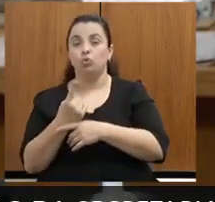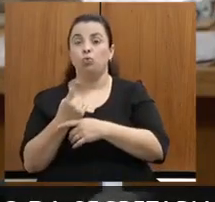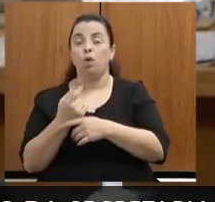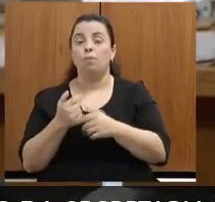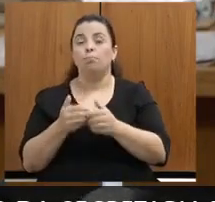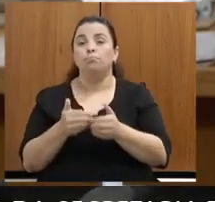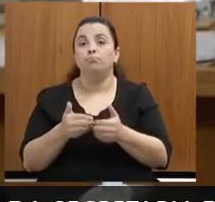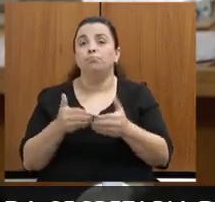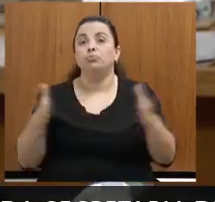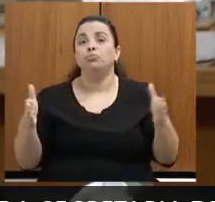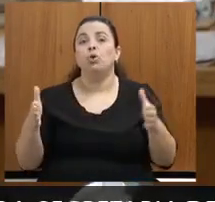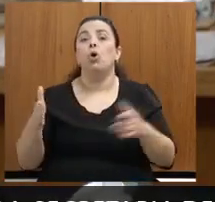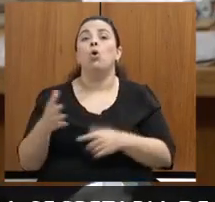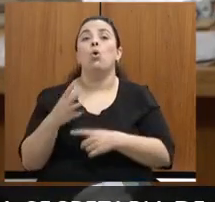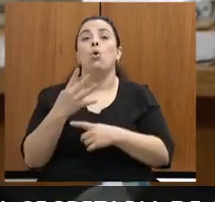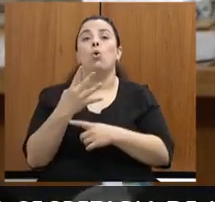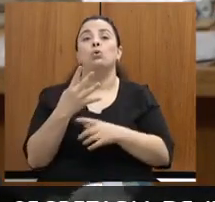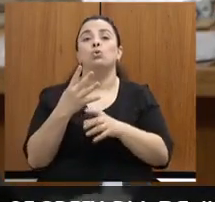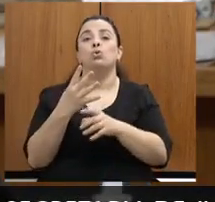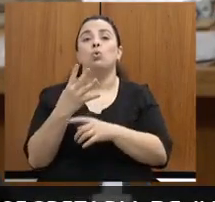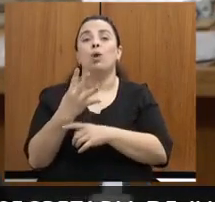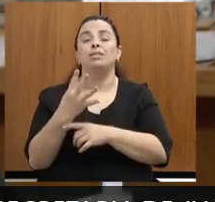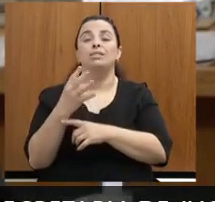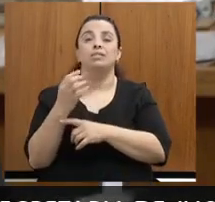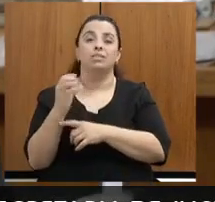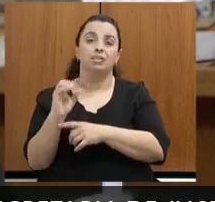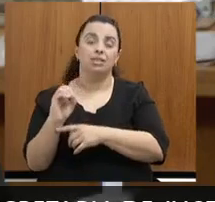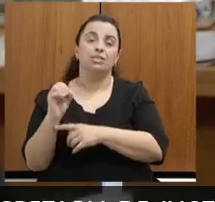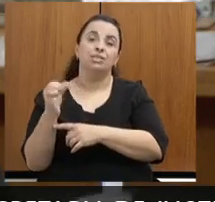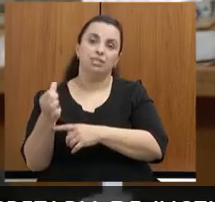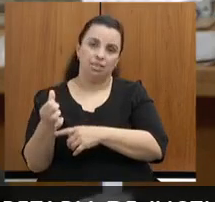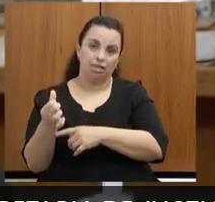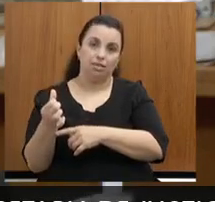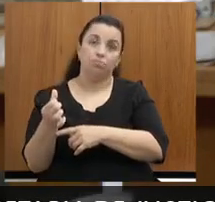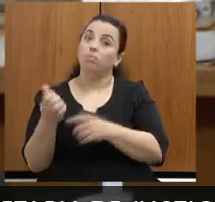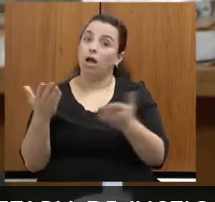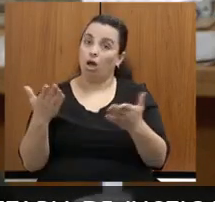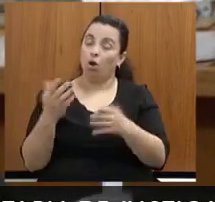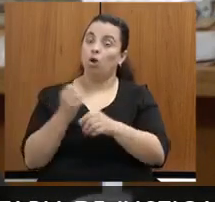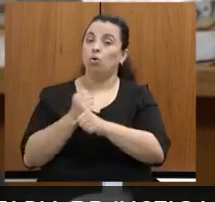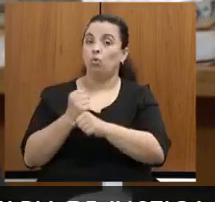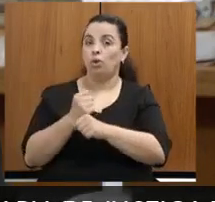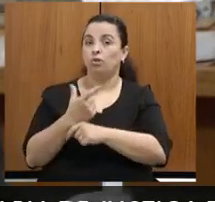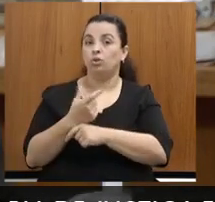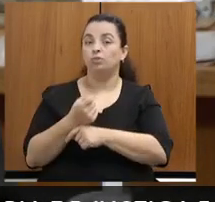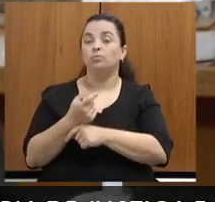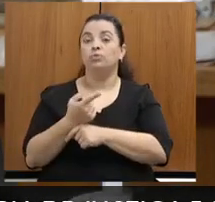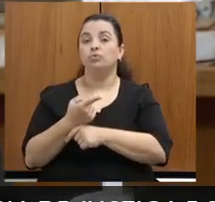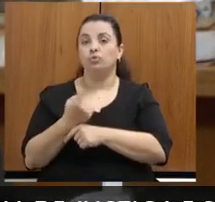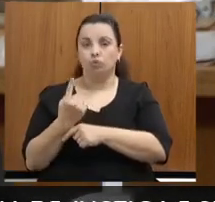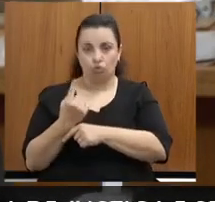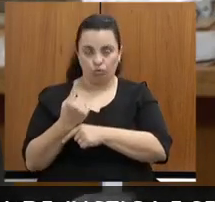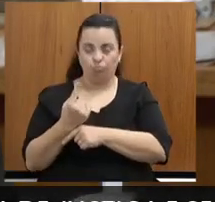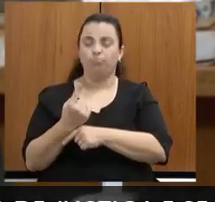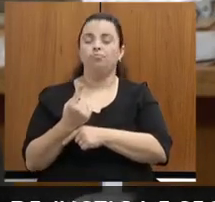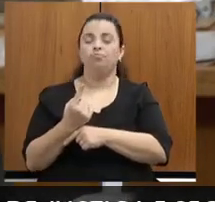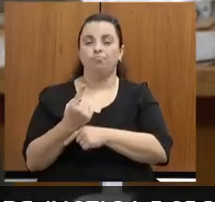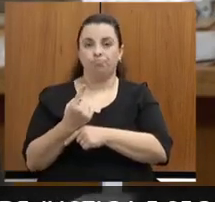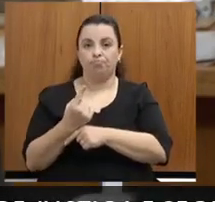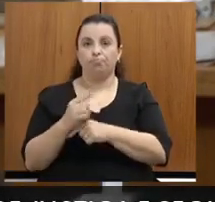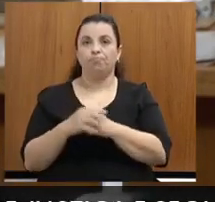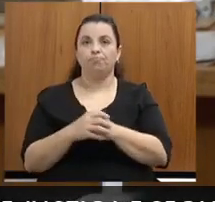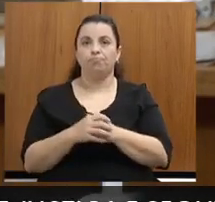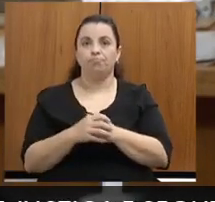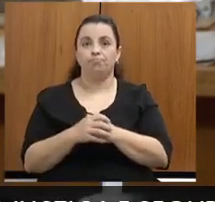406 municípios apenas em 2021 pode seguir Aqui nós temos